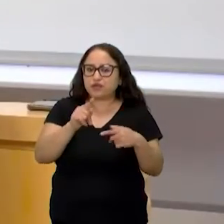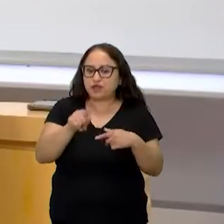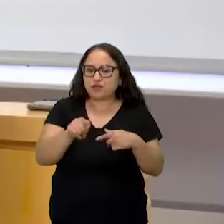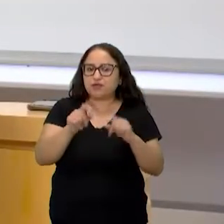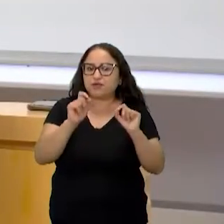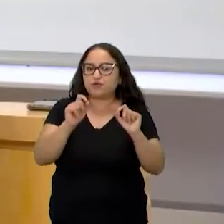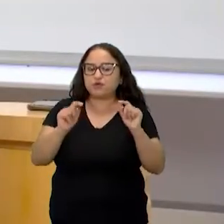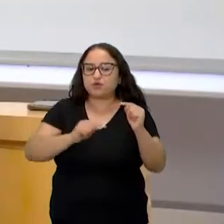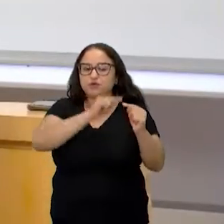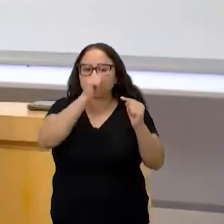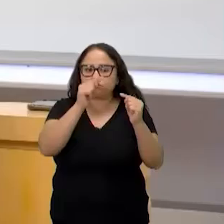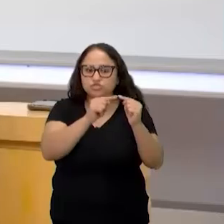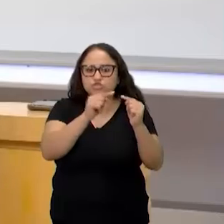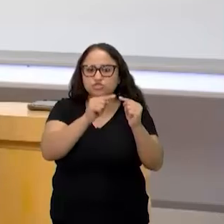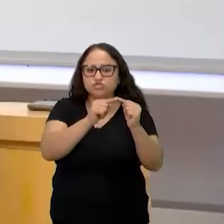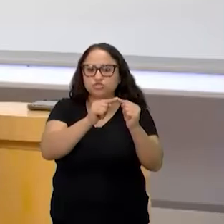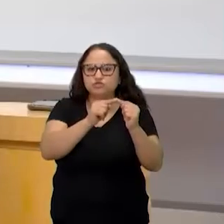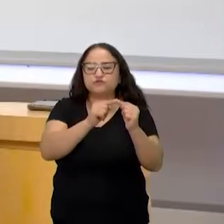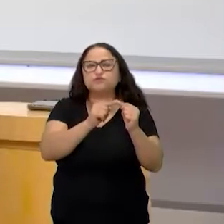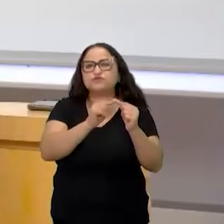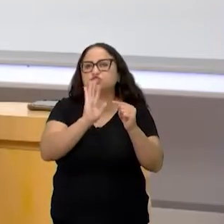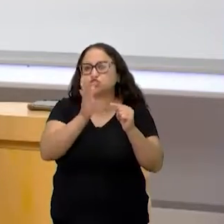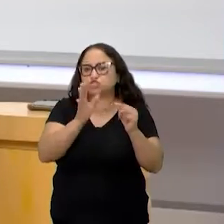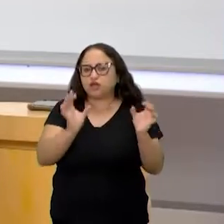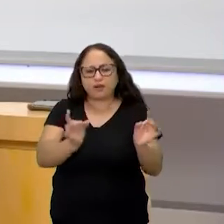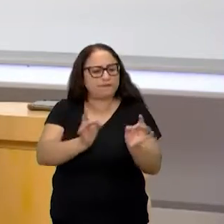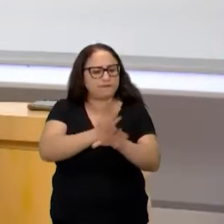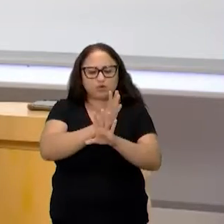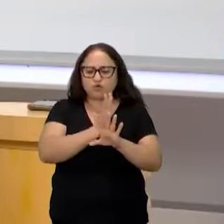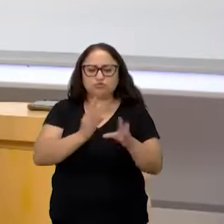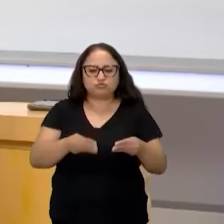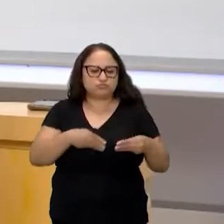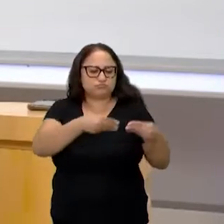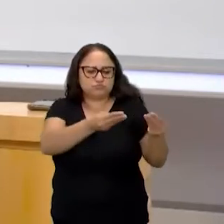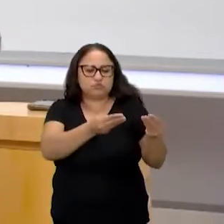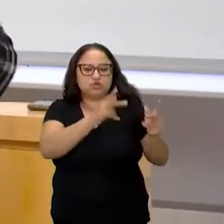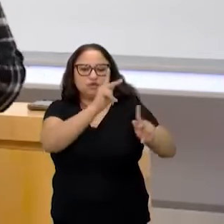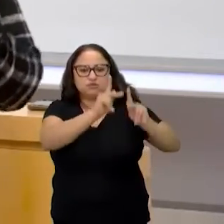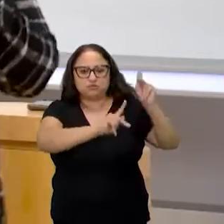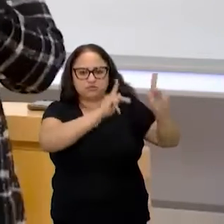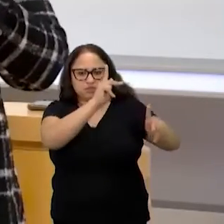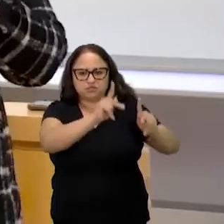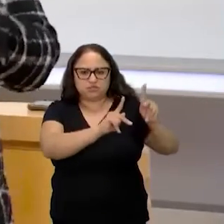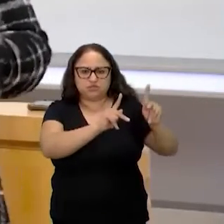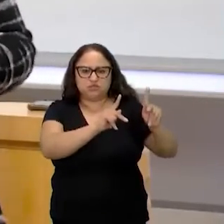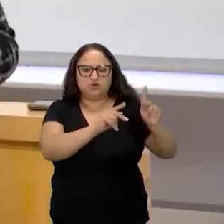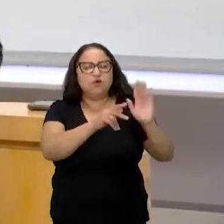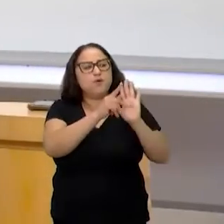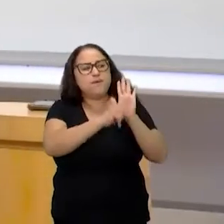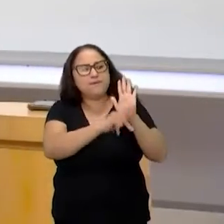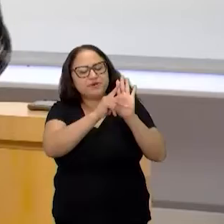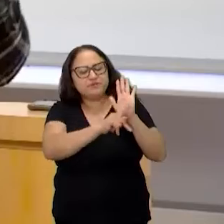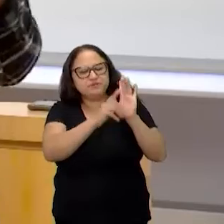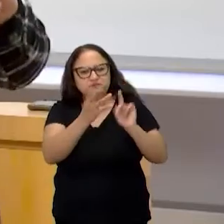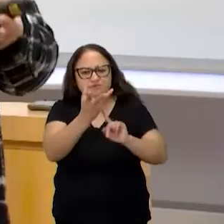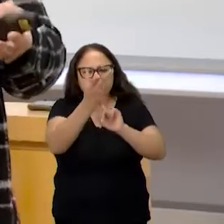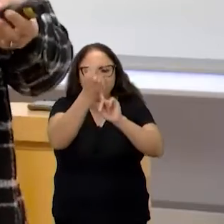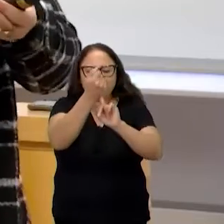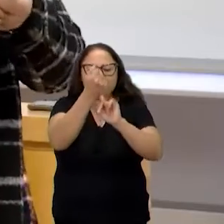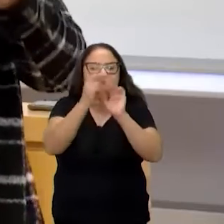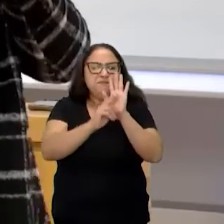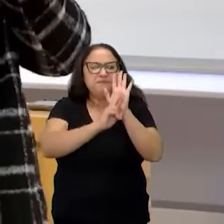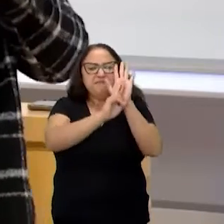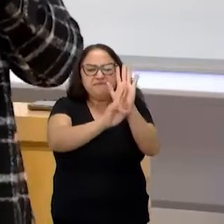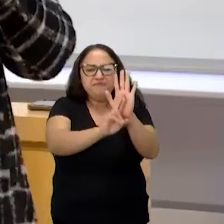é o objeto artístico em si já pronto, finalizado e entregue à população, né, o seu projeto artístico ali